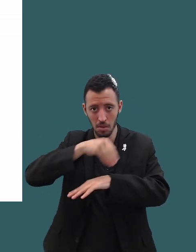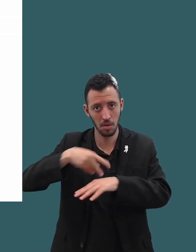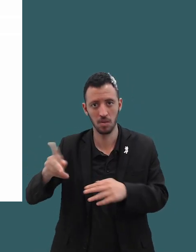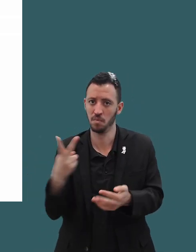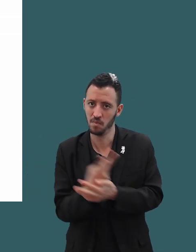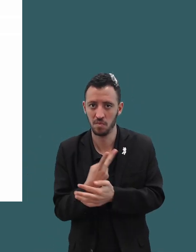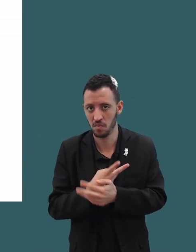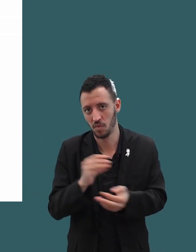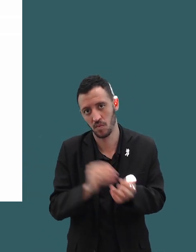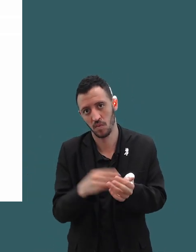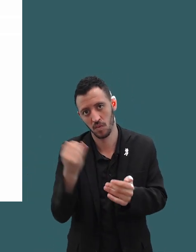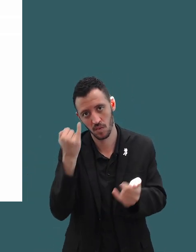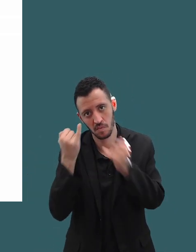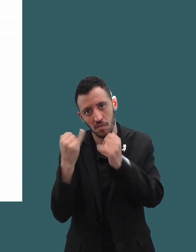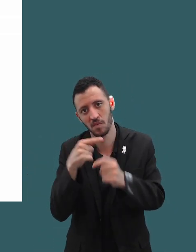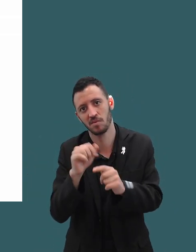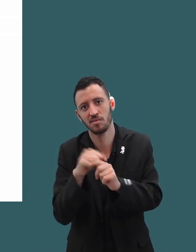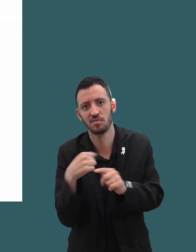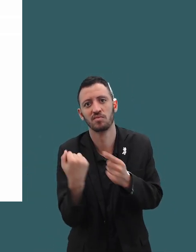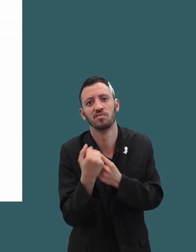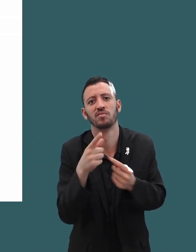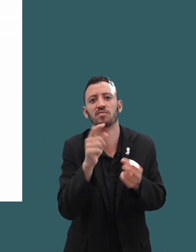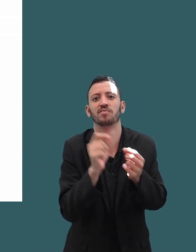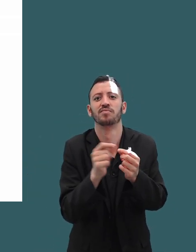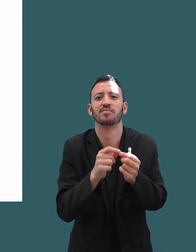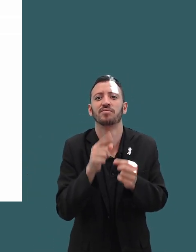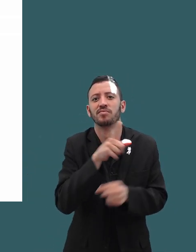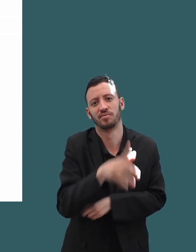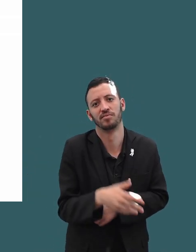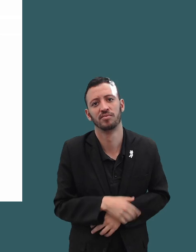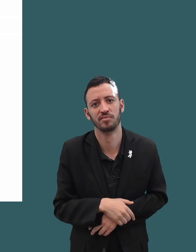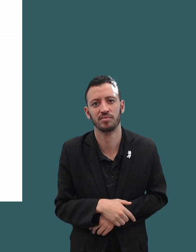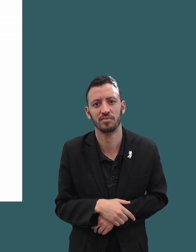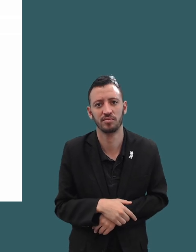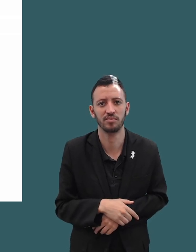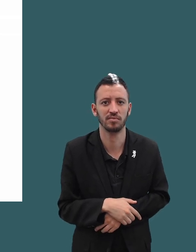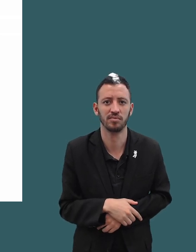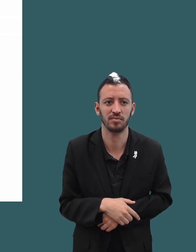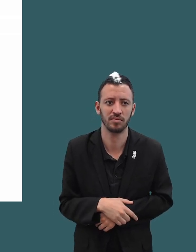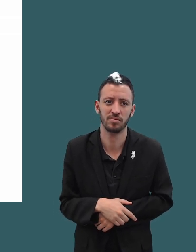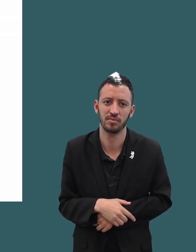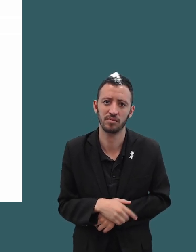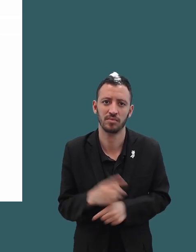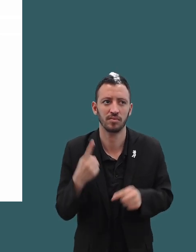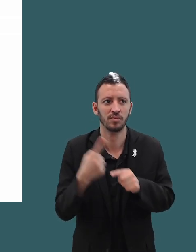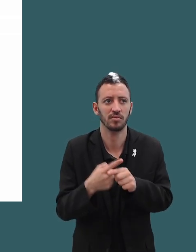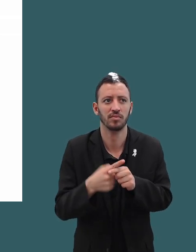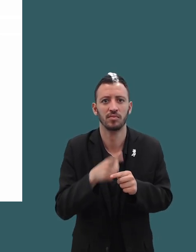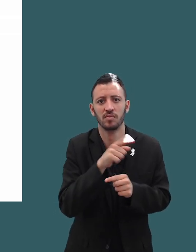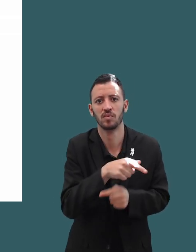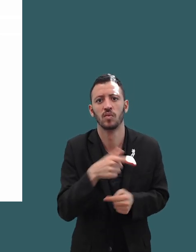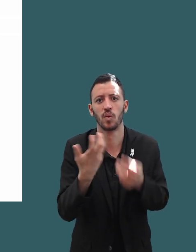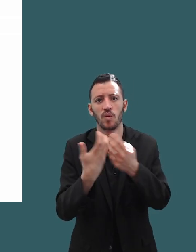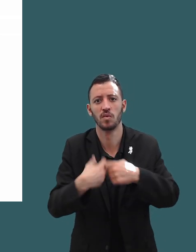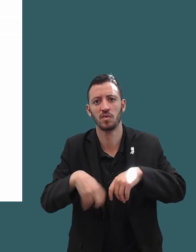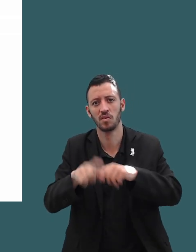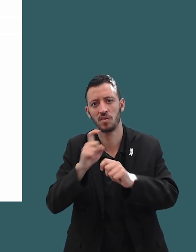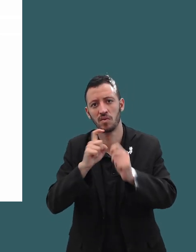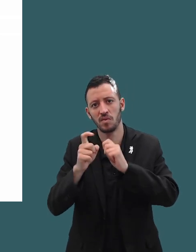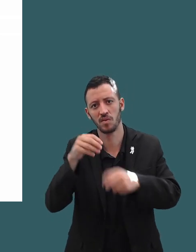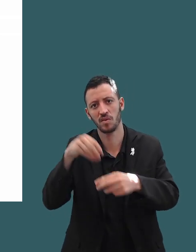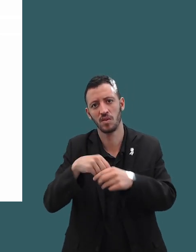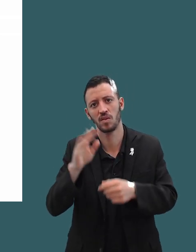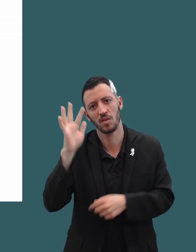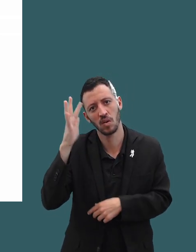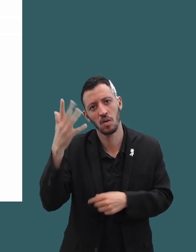ah, vamos desinformar a sociedade. Elas fazem isso porque gera dinheiro, certo? Porque a governança algorítmica, o algoritmo